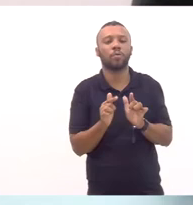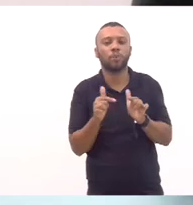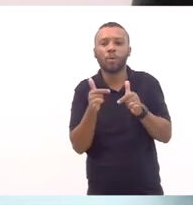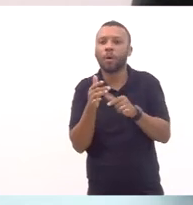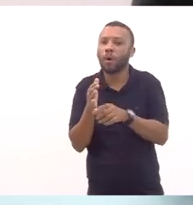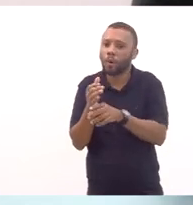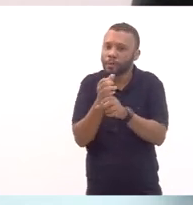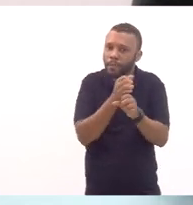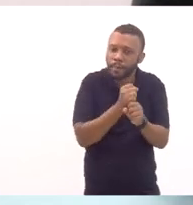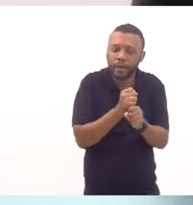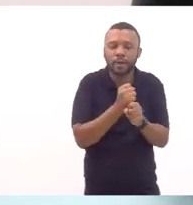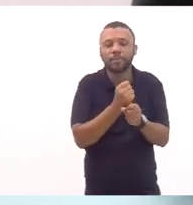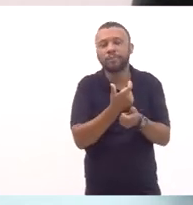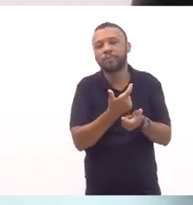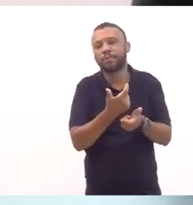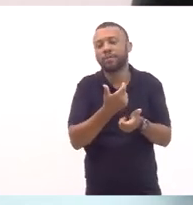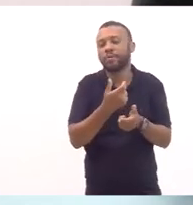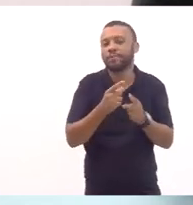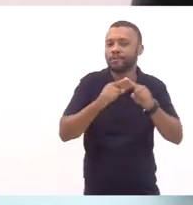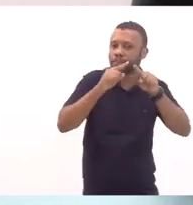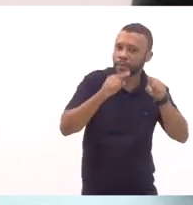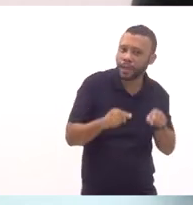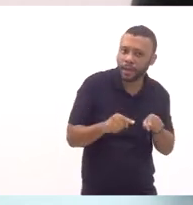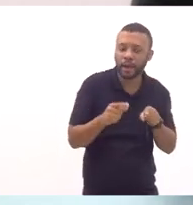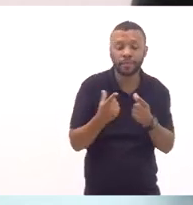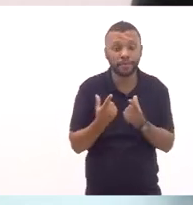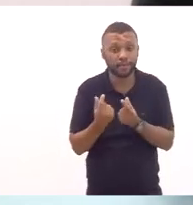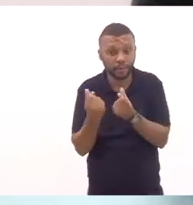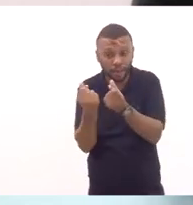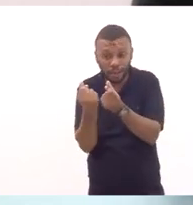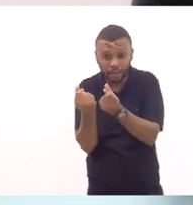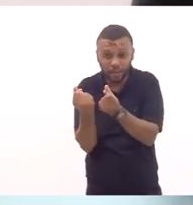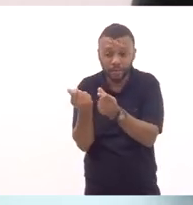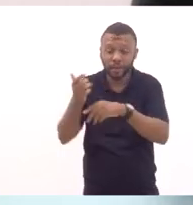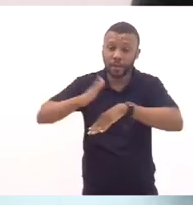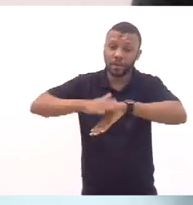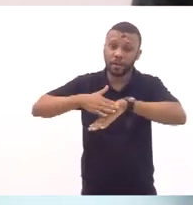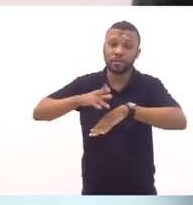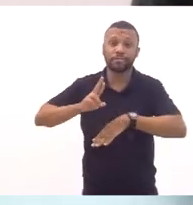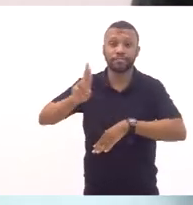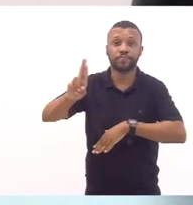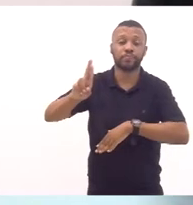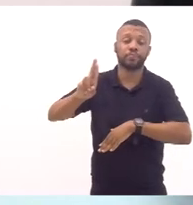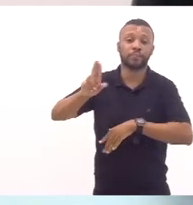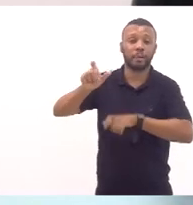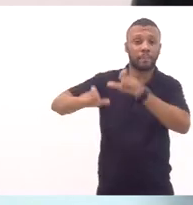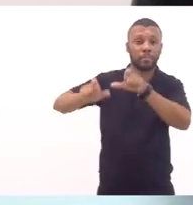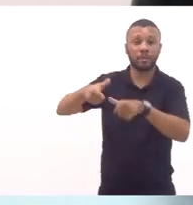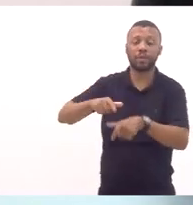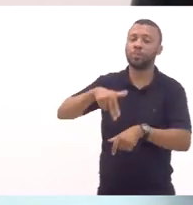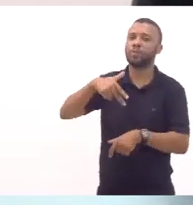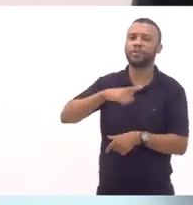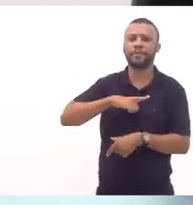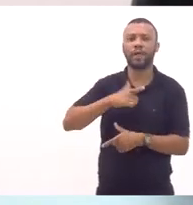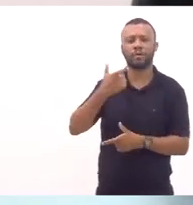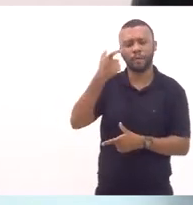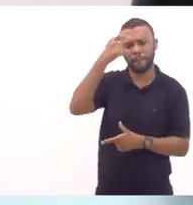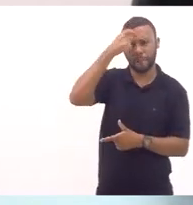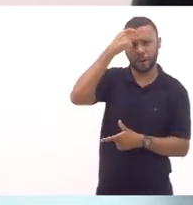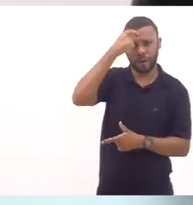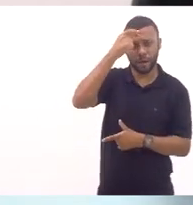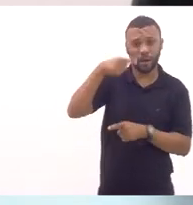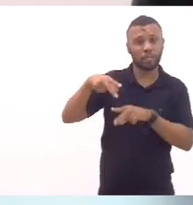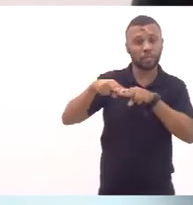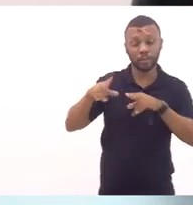orçamento, recursos humanos, finanças, foi nas mãos de pessoas que nunca tiveram escrúpulos. Por isso, nós temos o resultado que nós